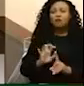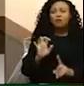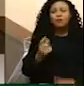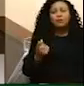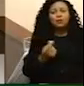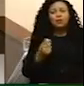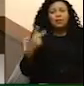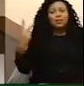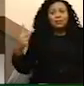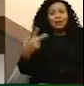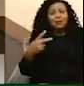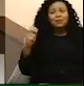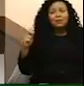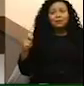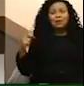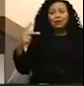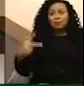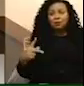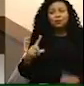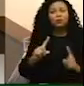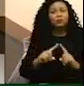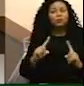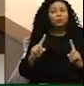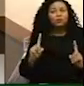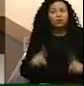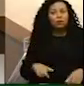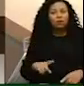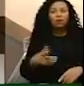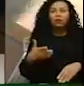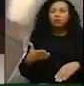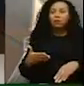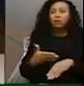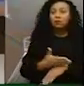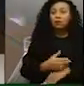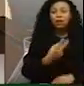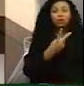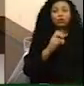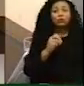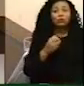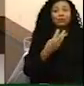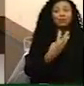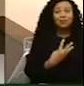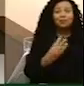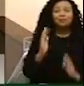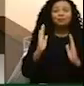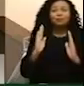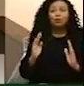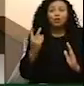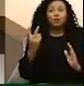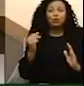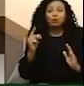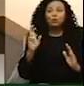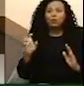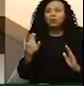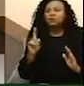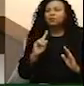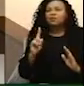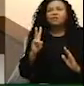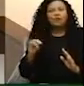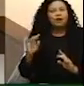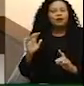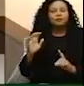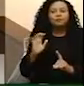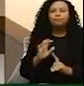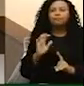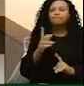dessas aposentadorias dos servidores que ingressaram entre 2013 e 2015 não repercutirão